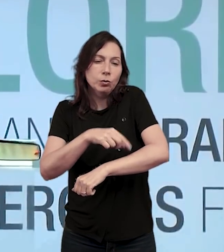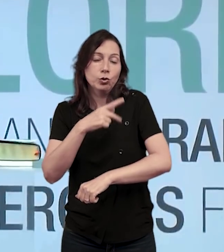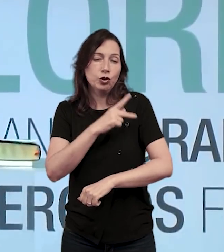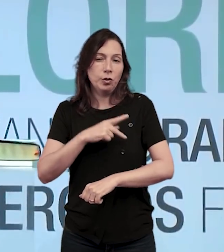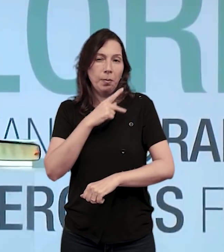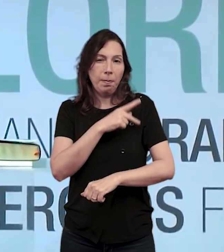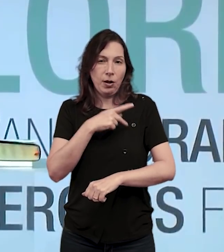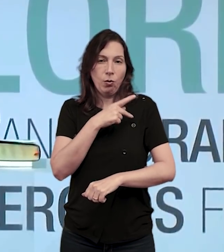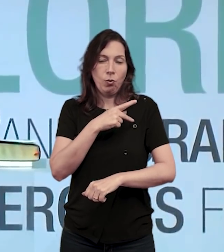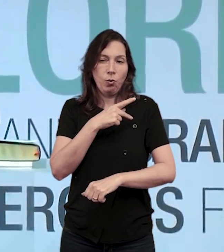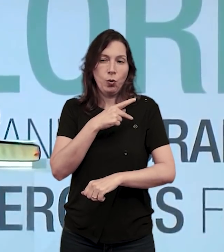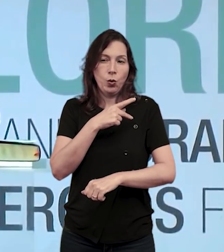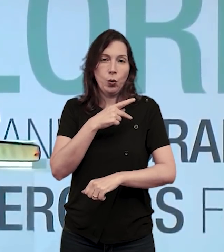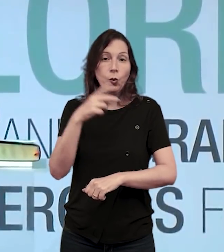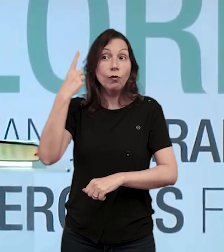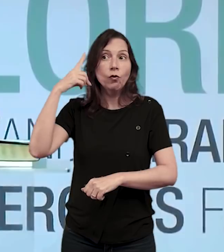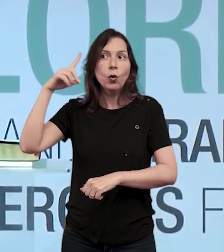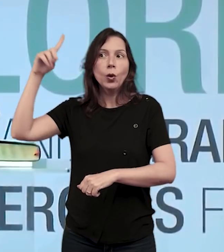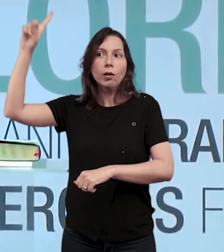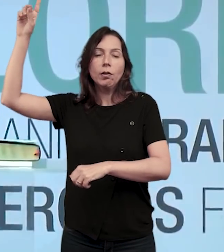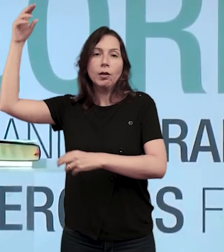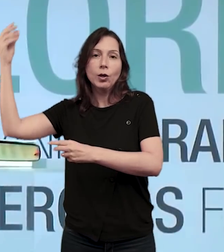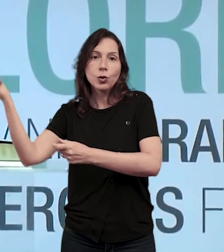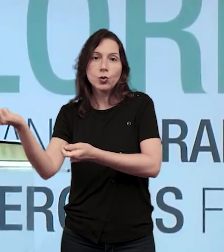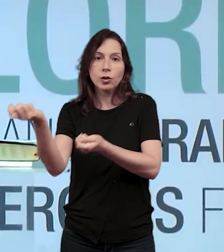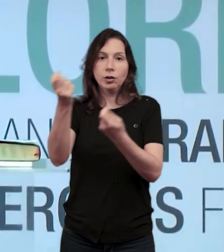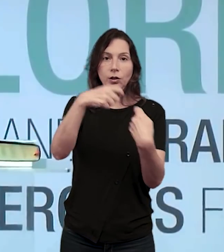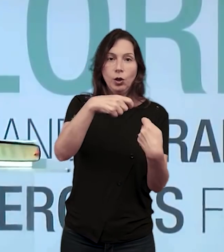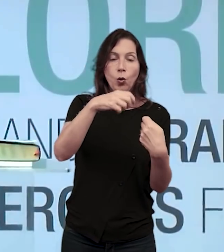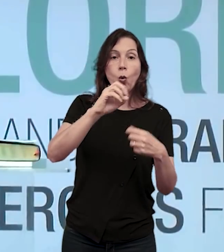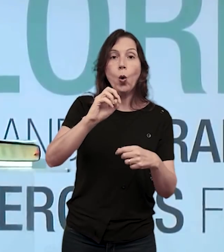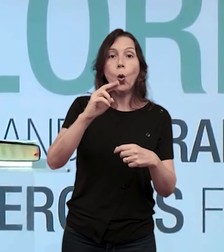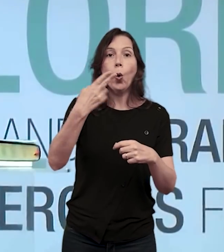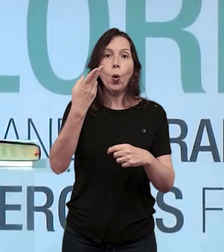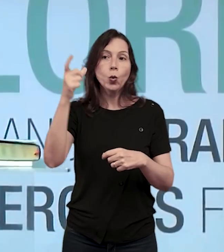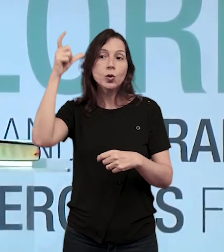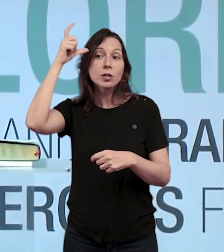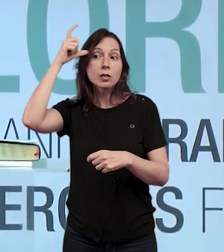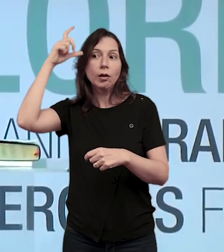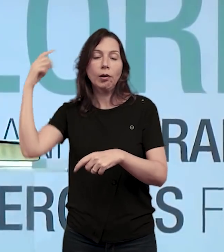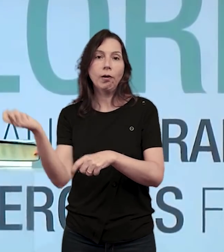Paulo procedeu de Deus ou de Satanás?